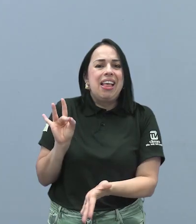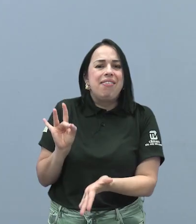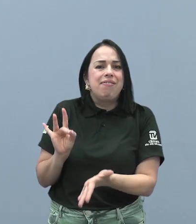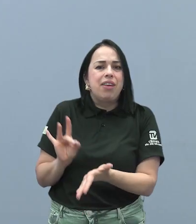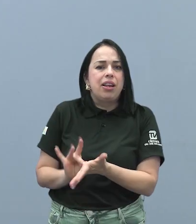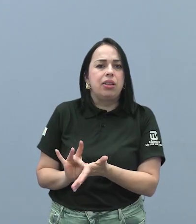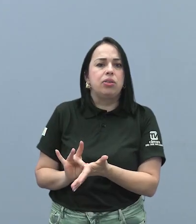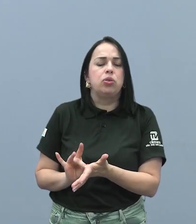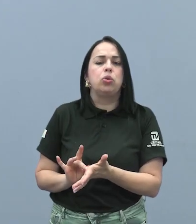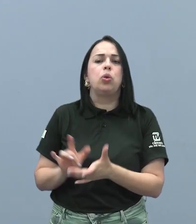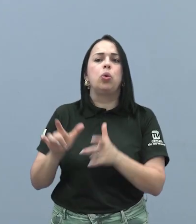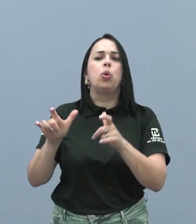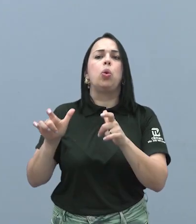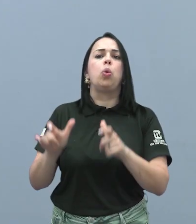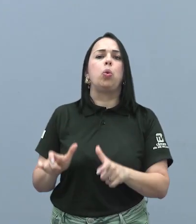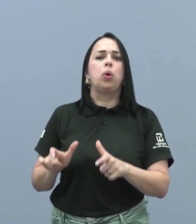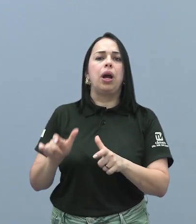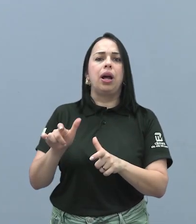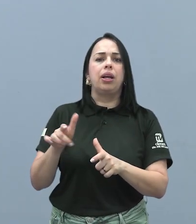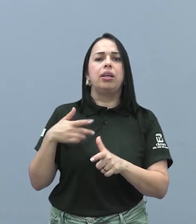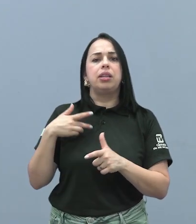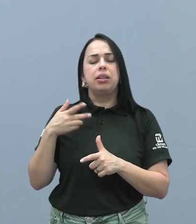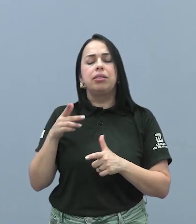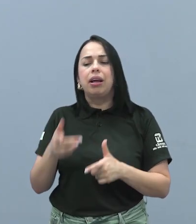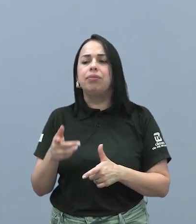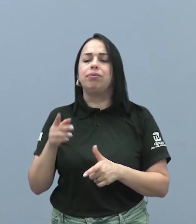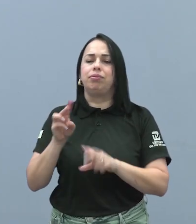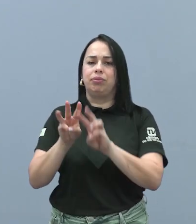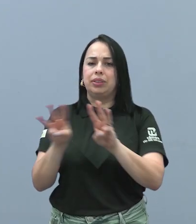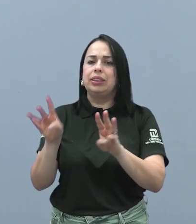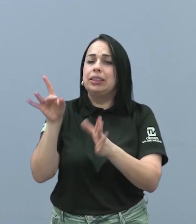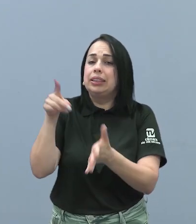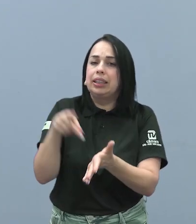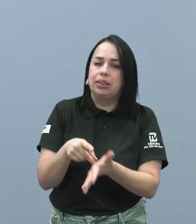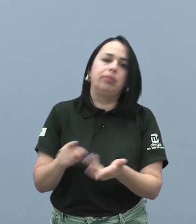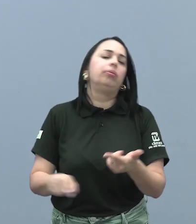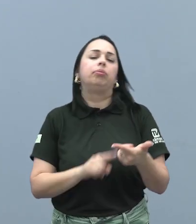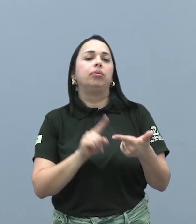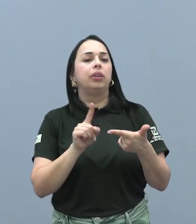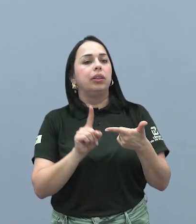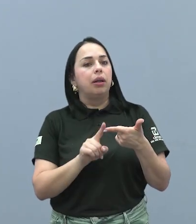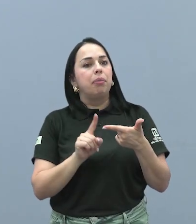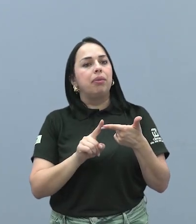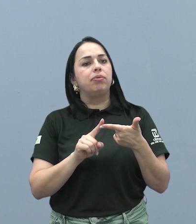acessando é de fato do local que você está visitando.